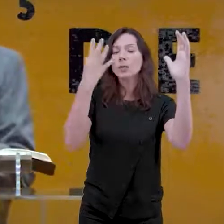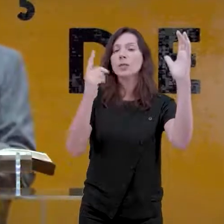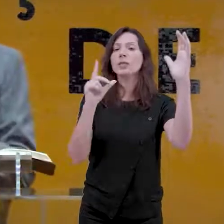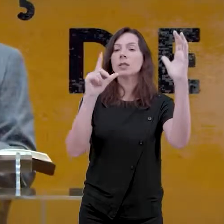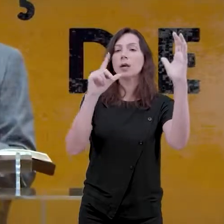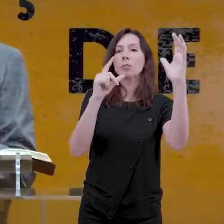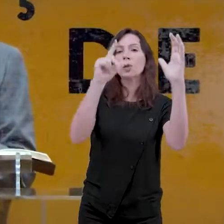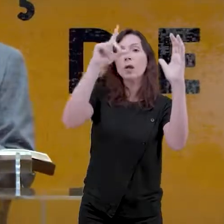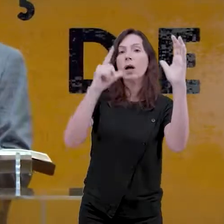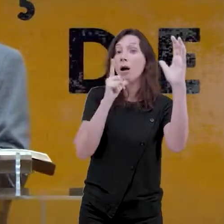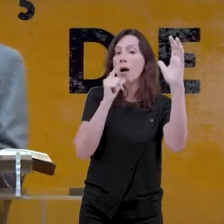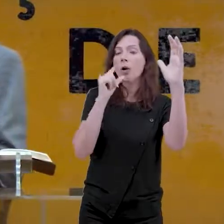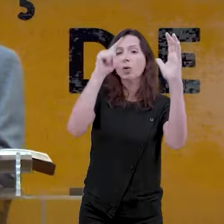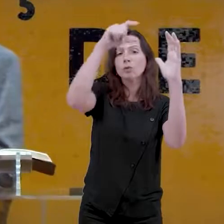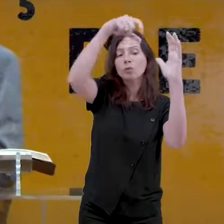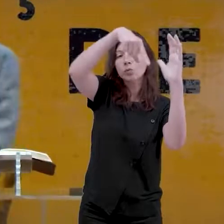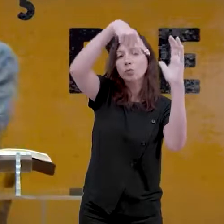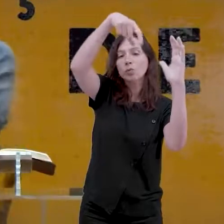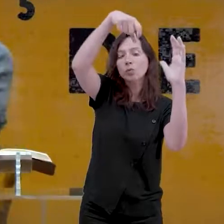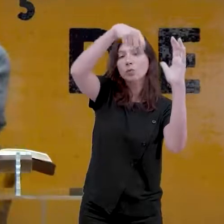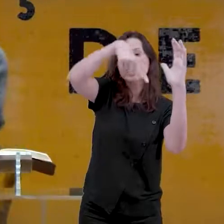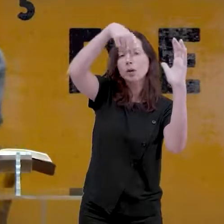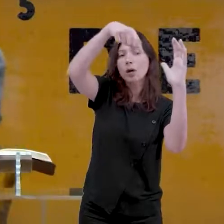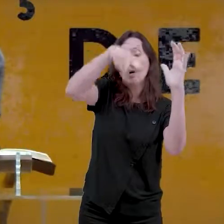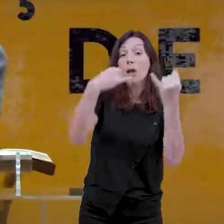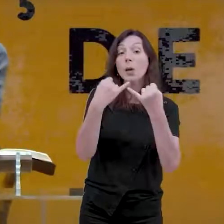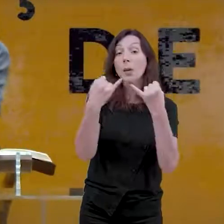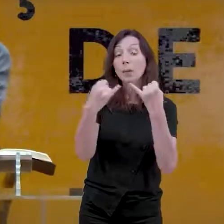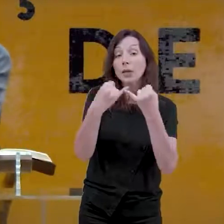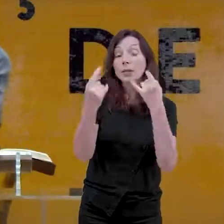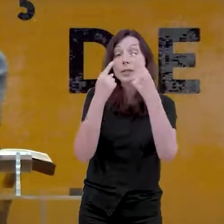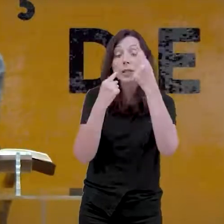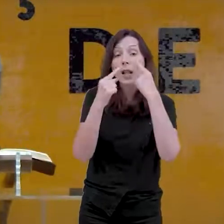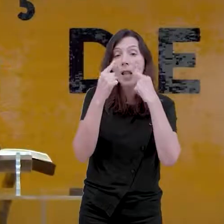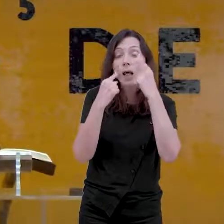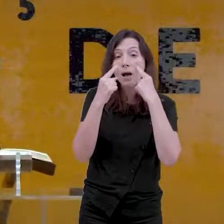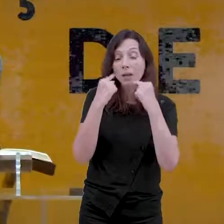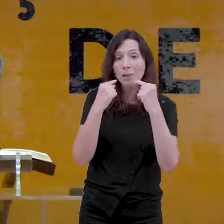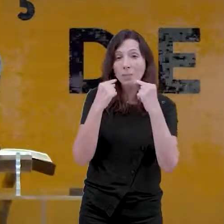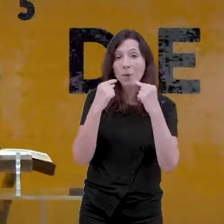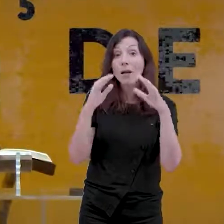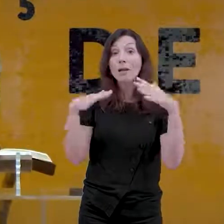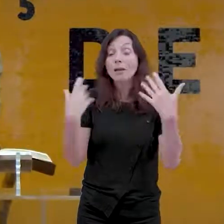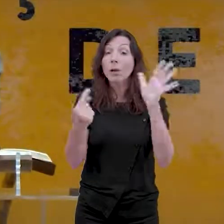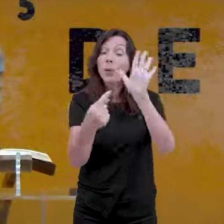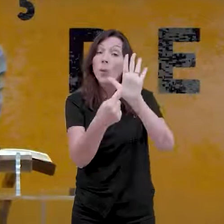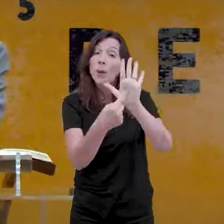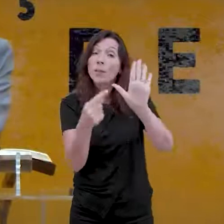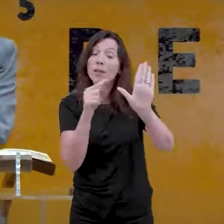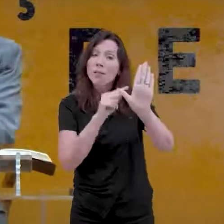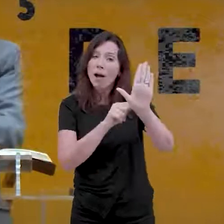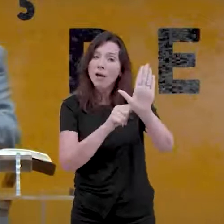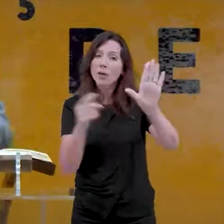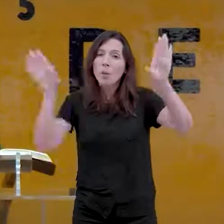lágrimas. E é nesse momento, irmãos, é que quando você está passando por esse vale de Baca, quando você está passando por esse vale de lágrimas, quando você está passando